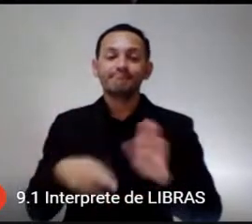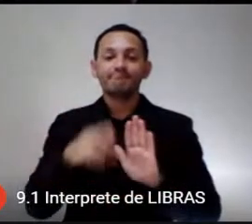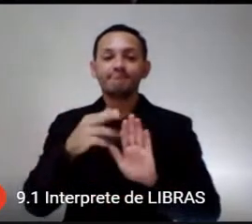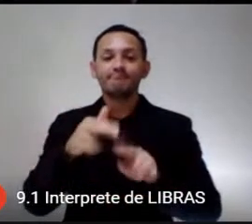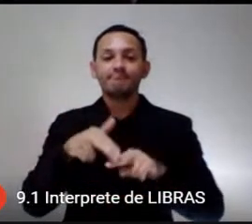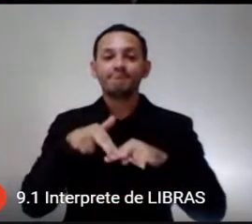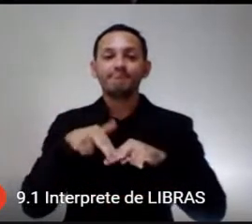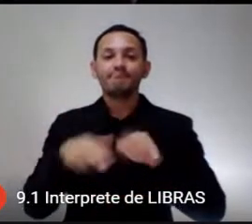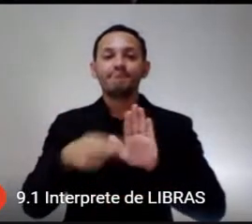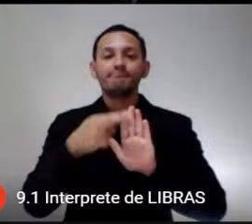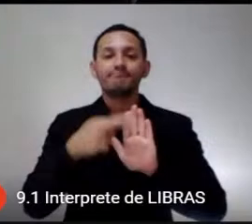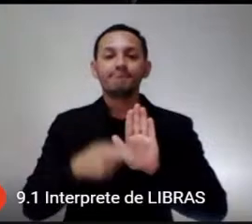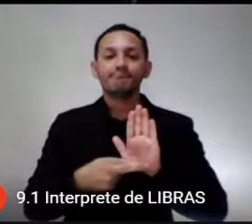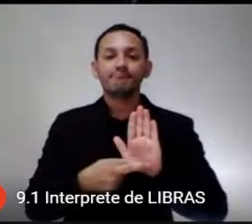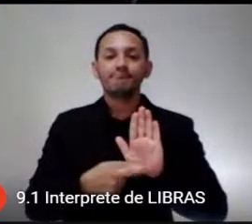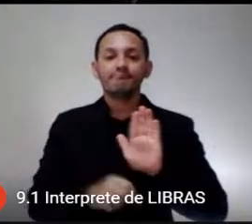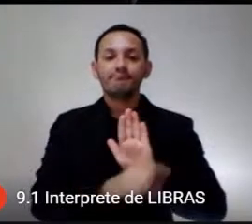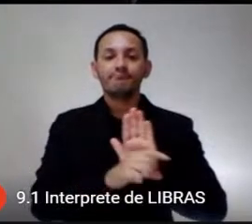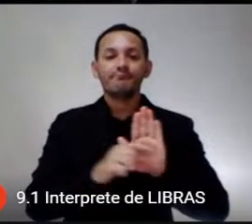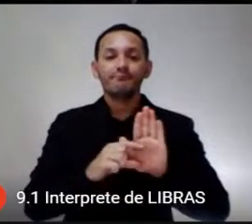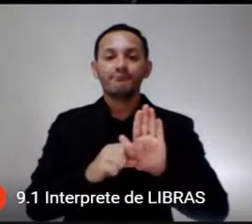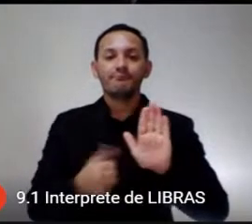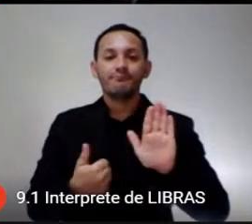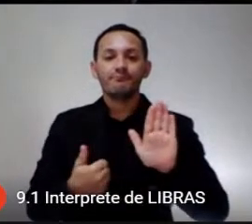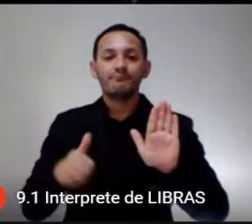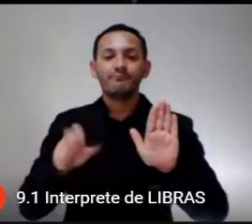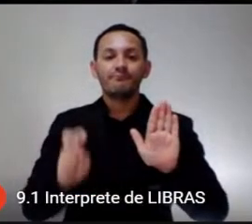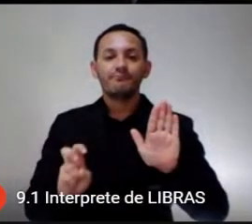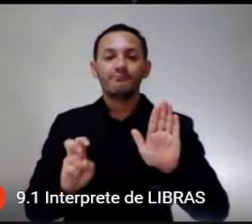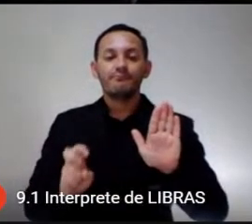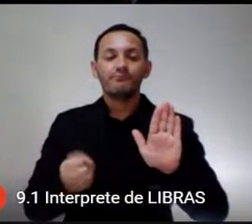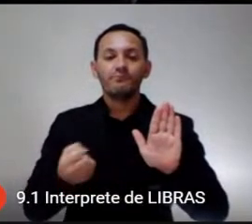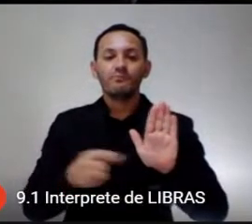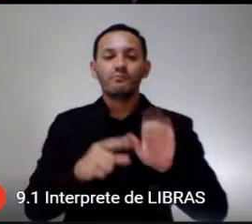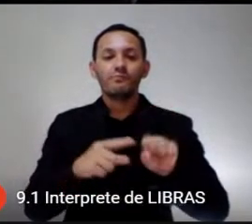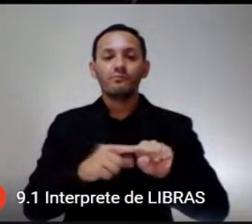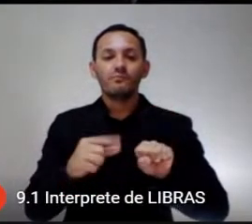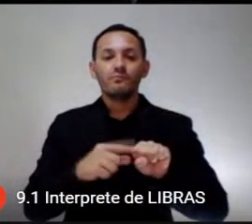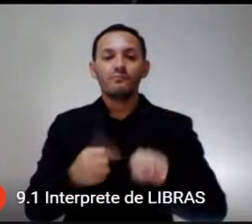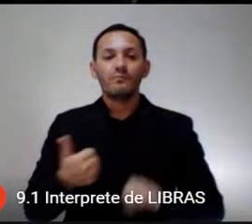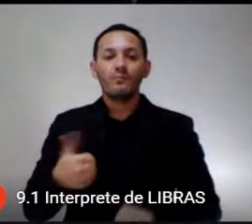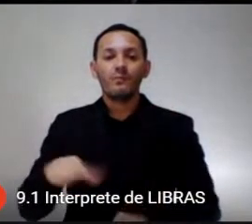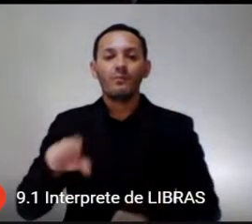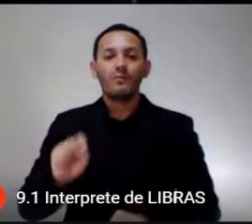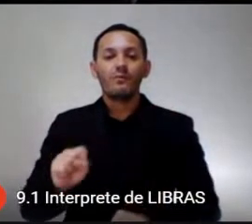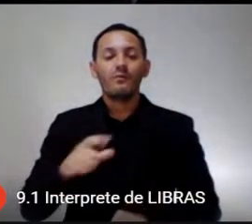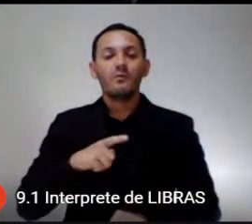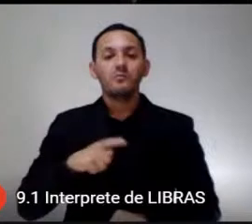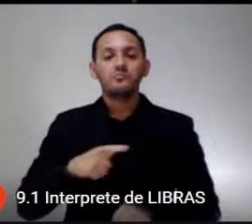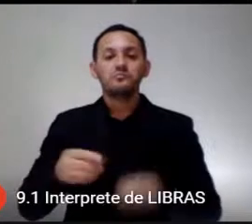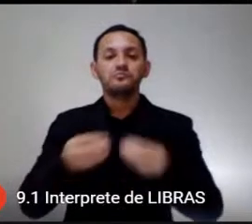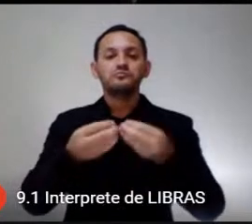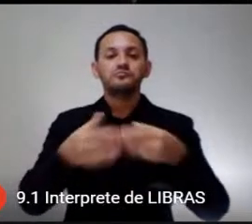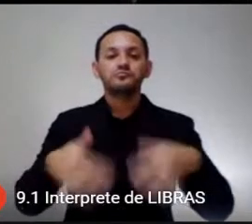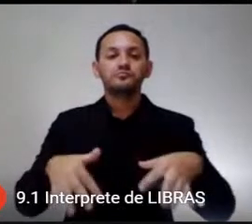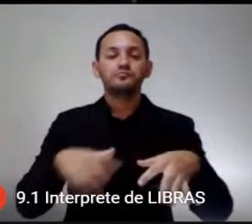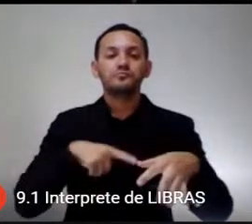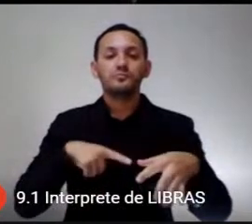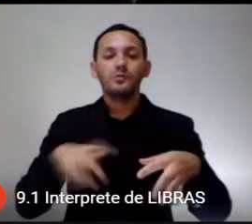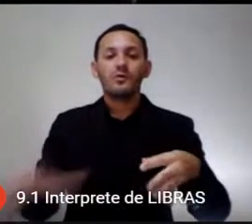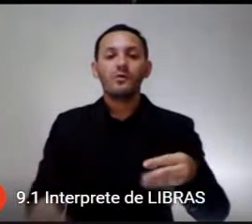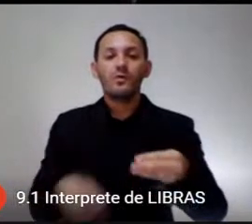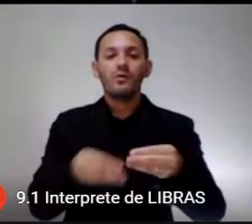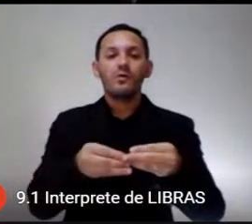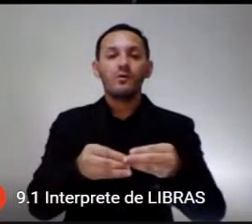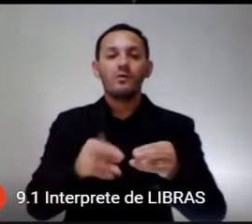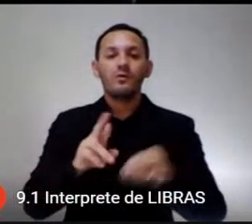seu parágrafo 5º do artigo 18, ele fala do despacho que indeferir, caberá recurso posterior e do